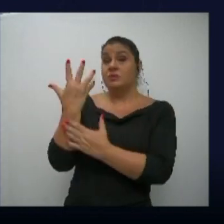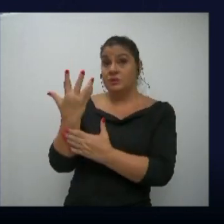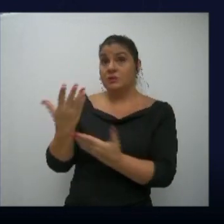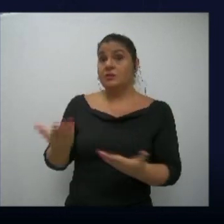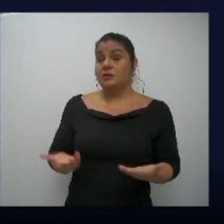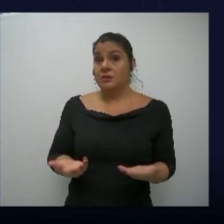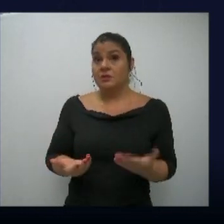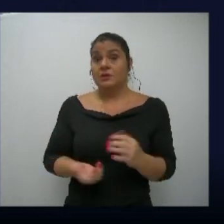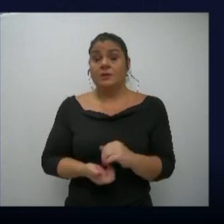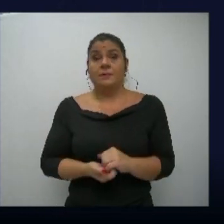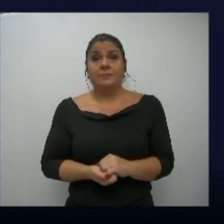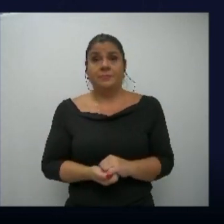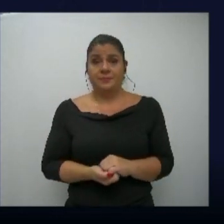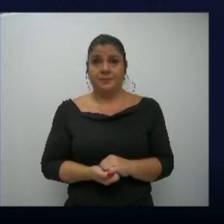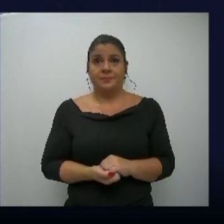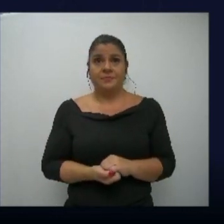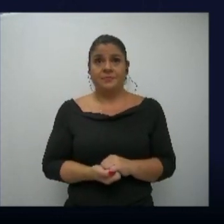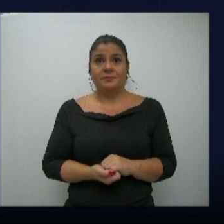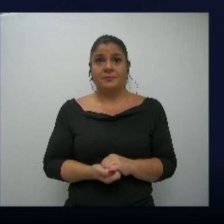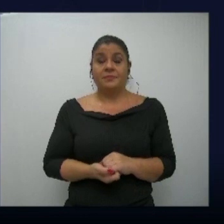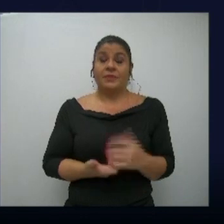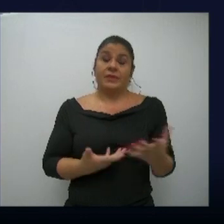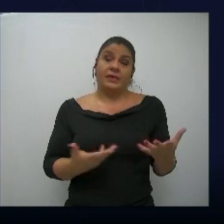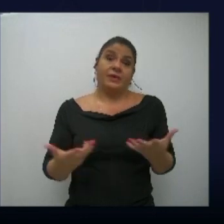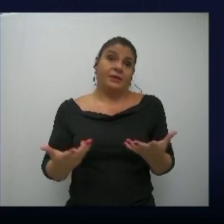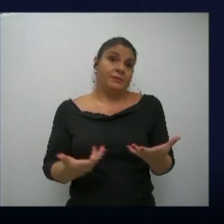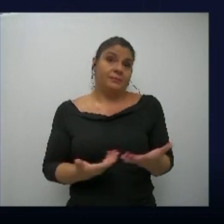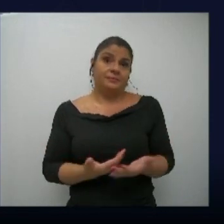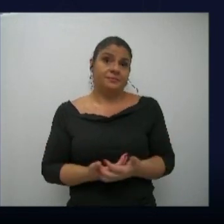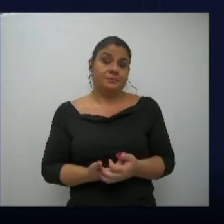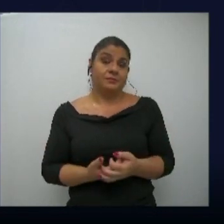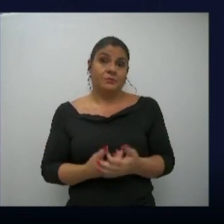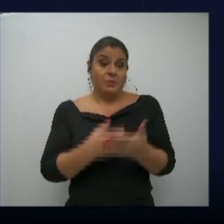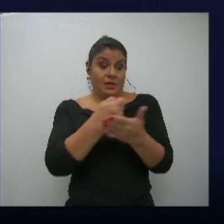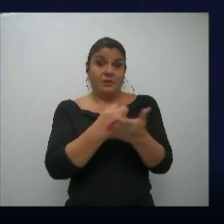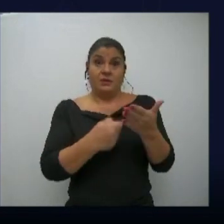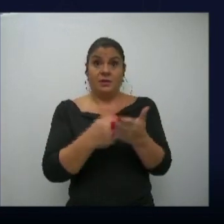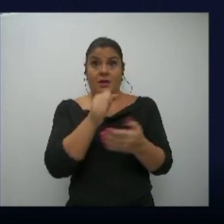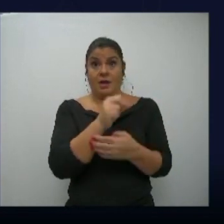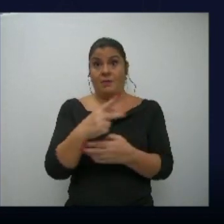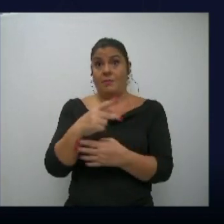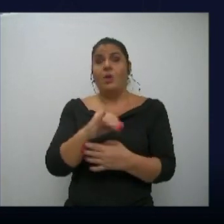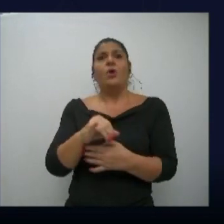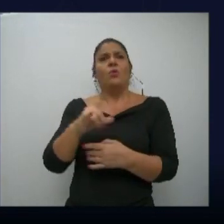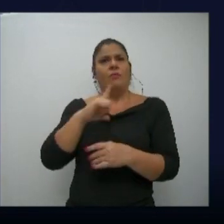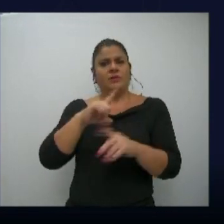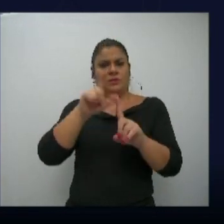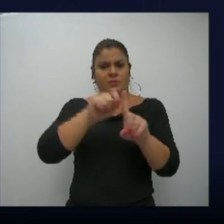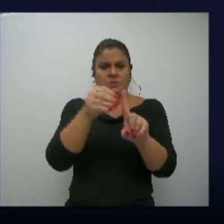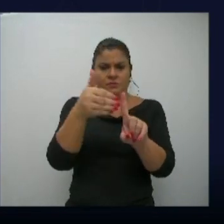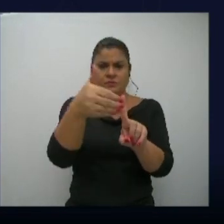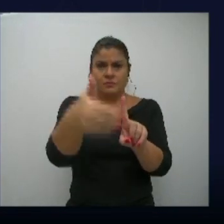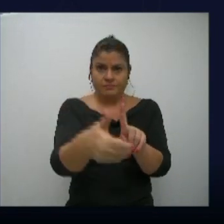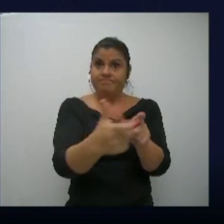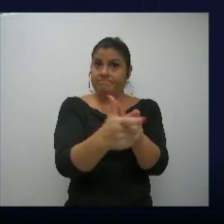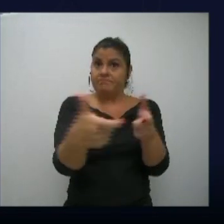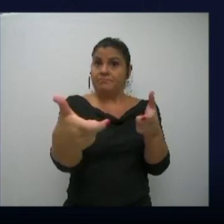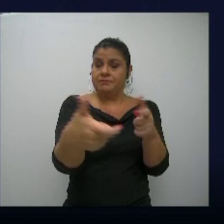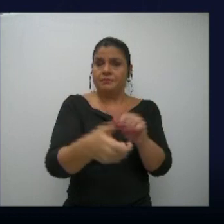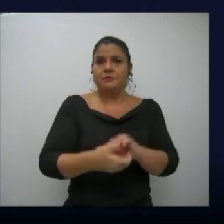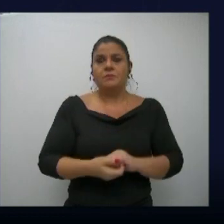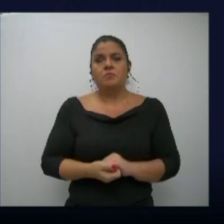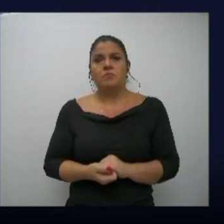e a dancinha o agenda de arte hoje que a gente vai ter nos próximos meses é brutal